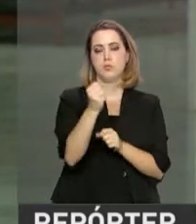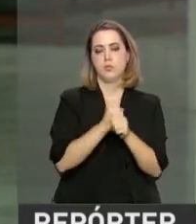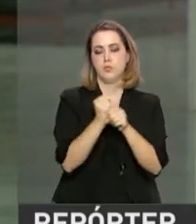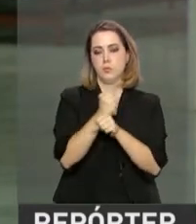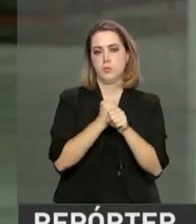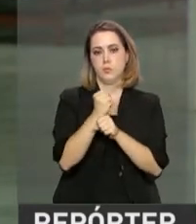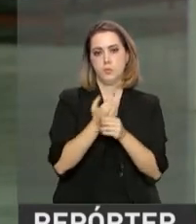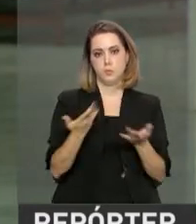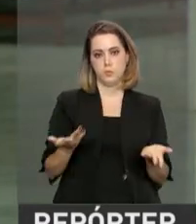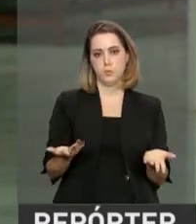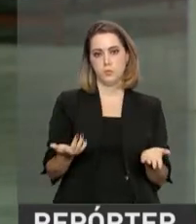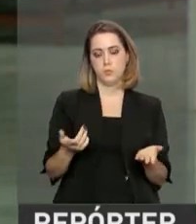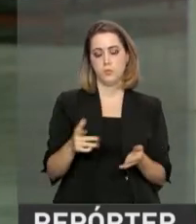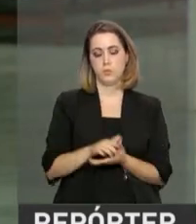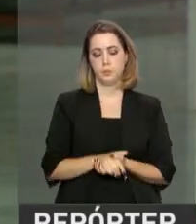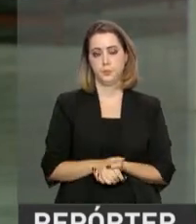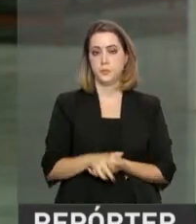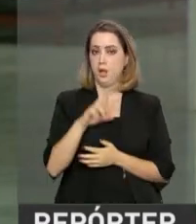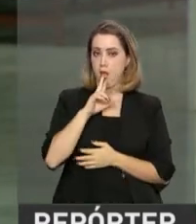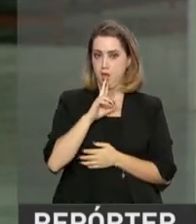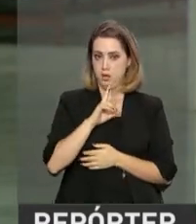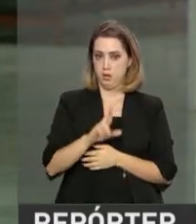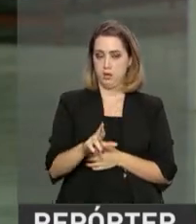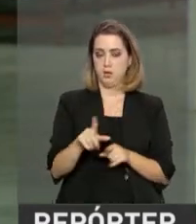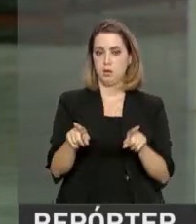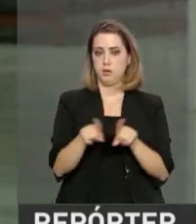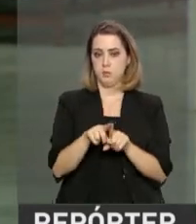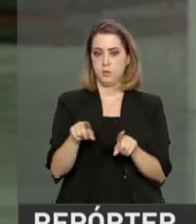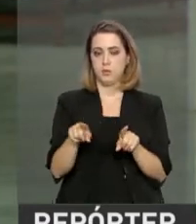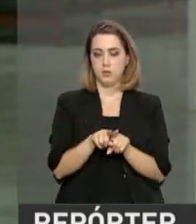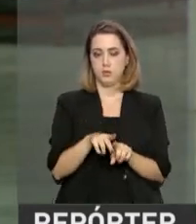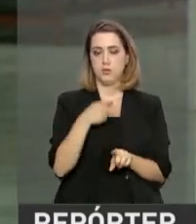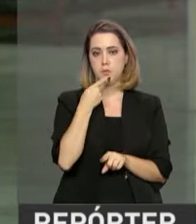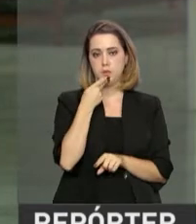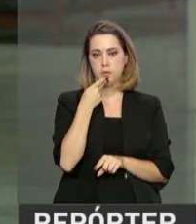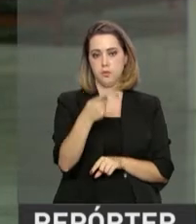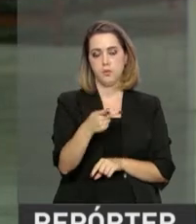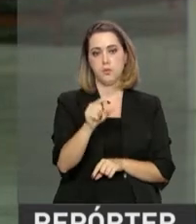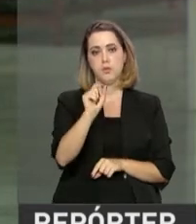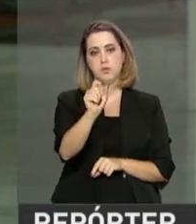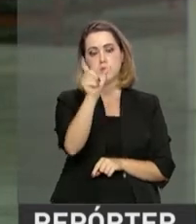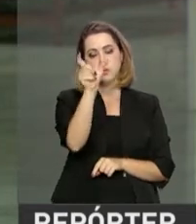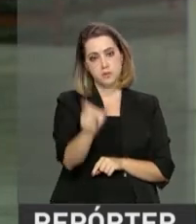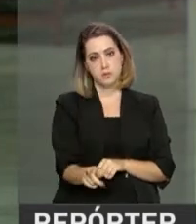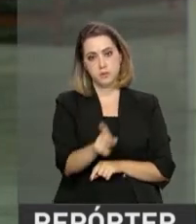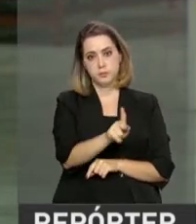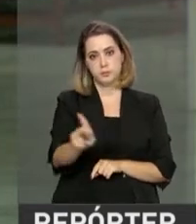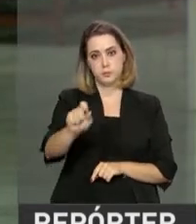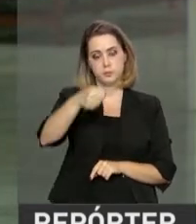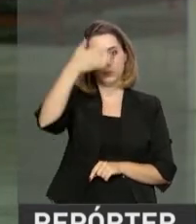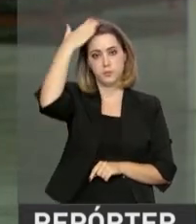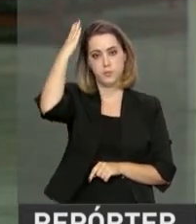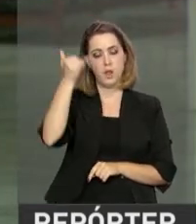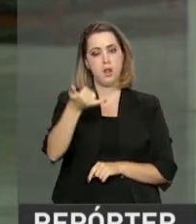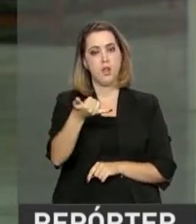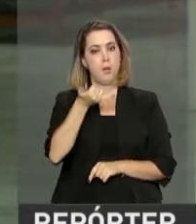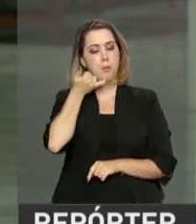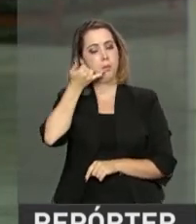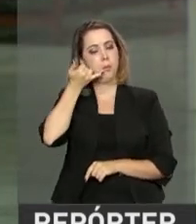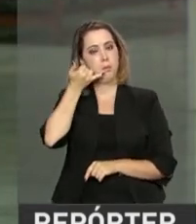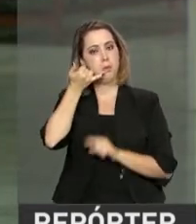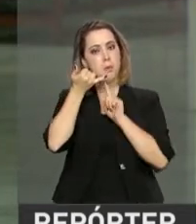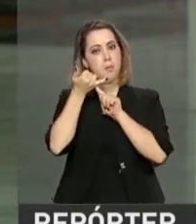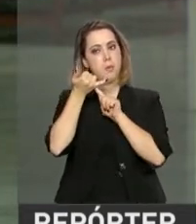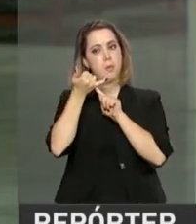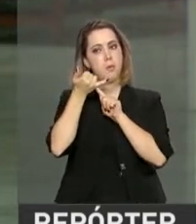o porta voz alexandre paróquia também comentou com jornalistas que o presidente michel temer negou nesta quinta-feira para